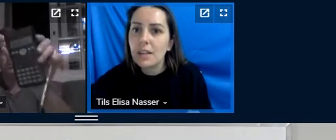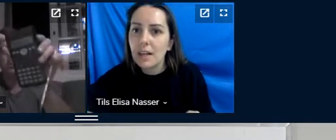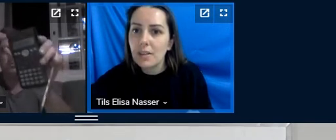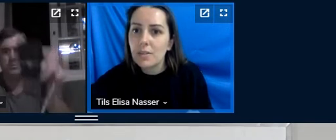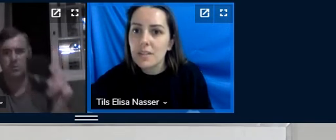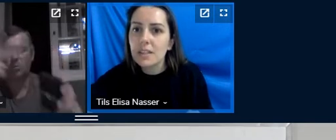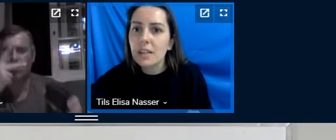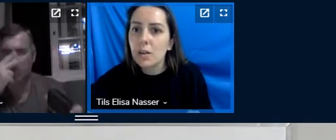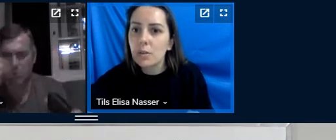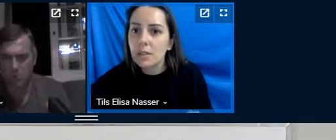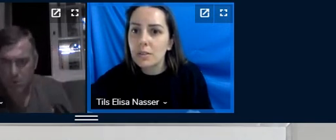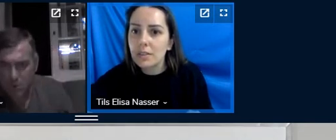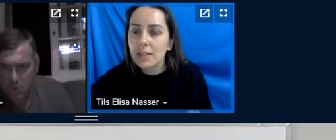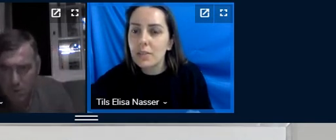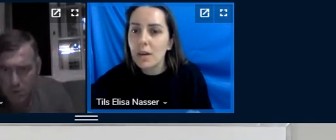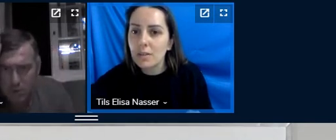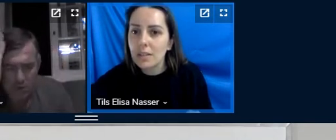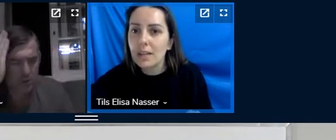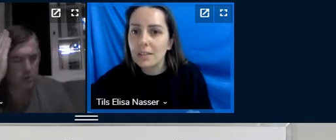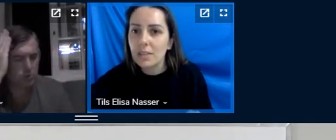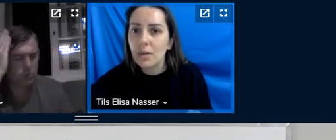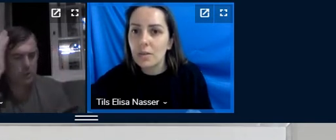Certo? Beleza.